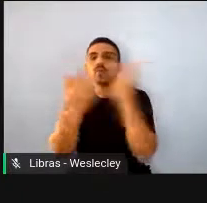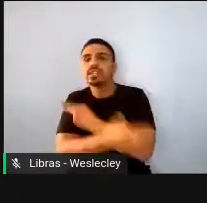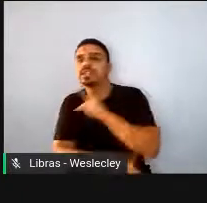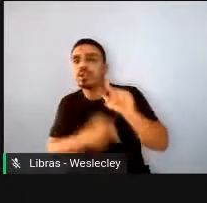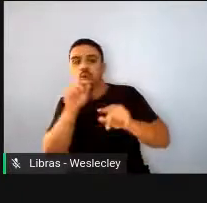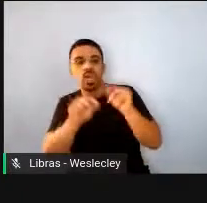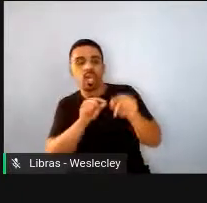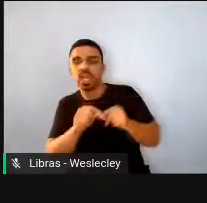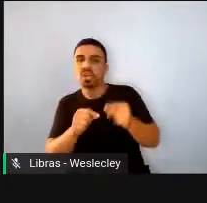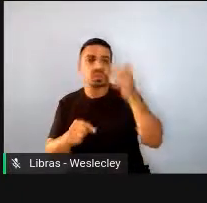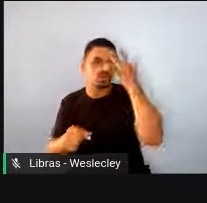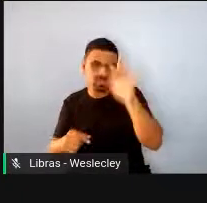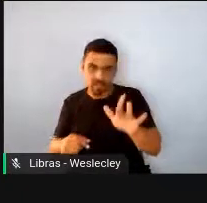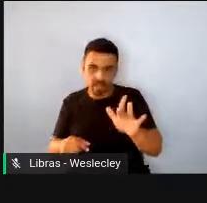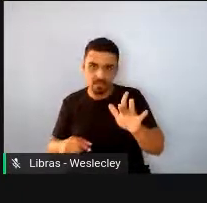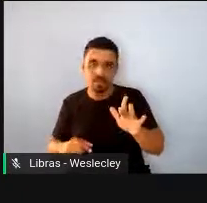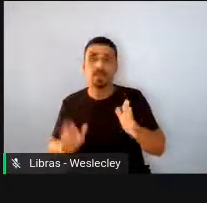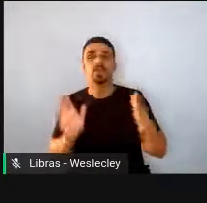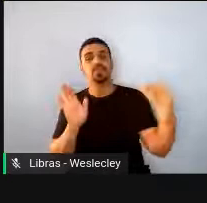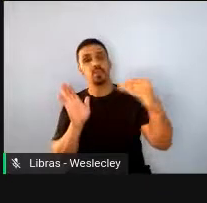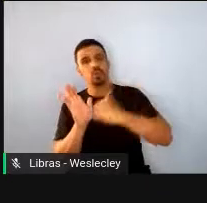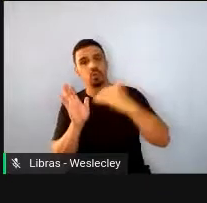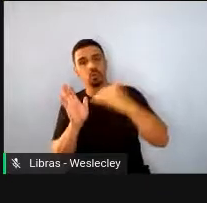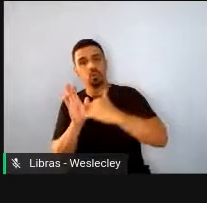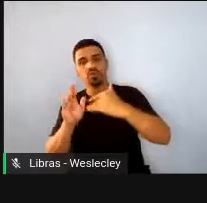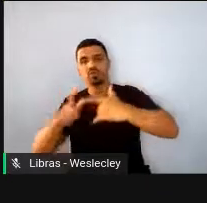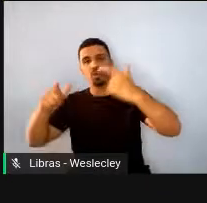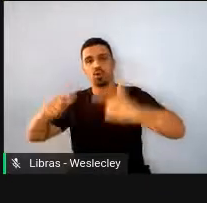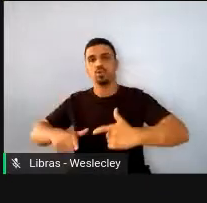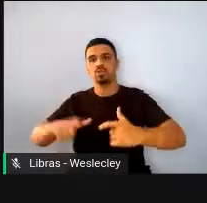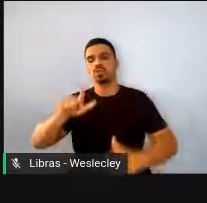é na Guatemala, em que ela mostra,